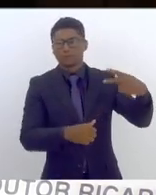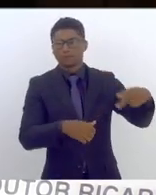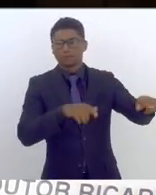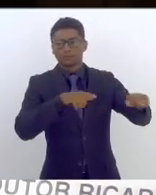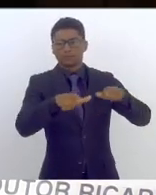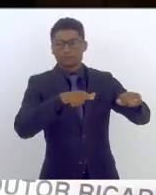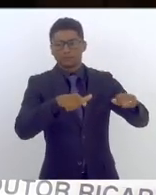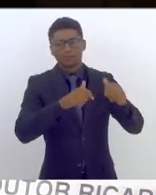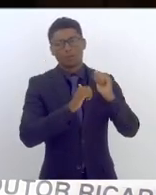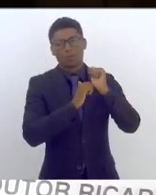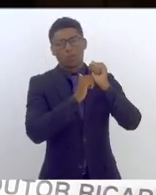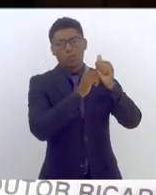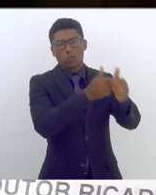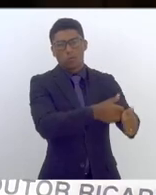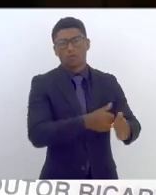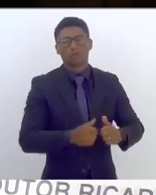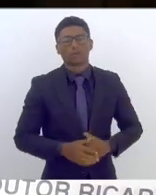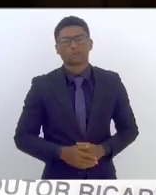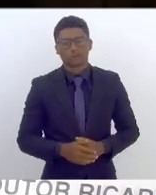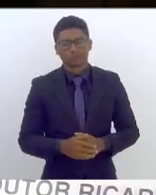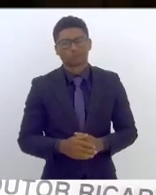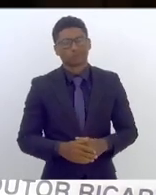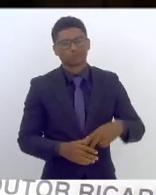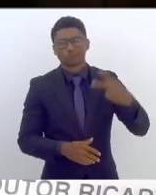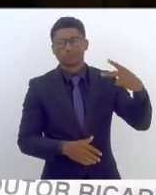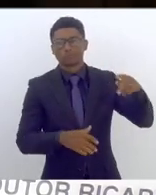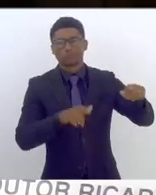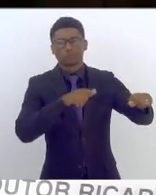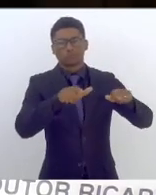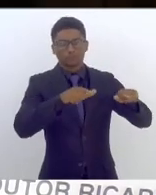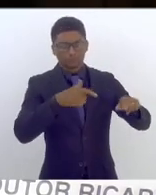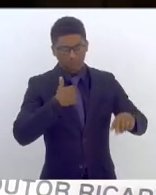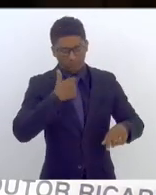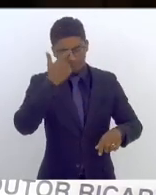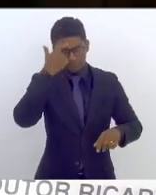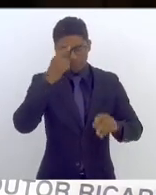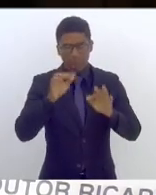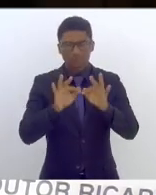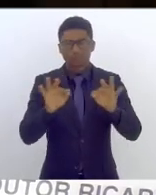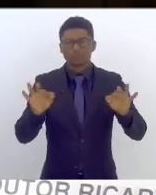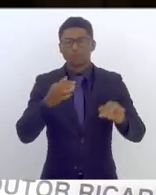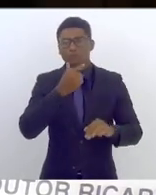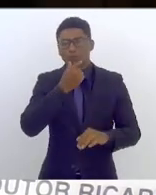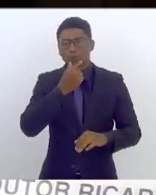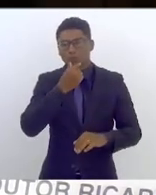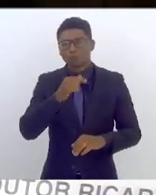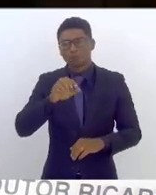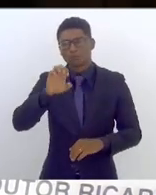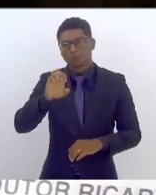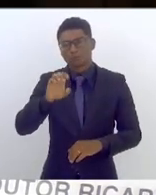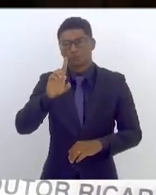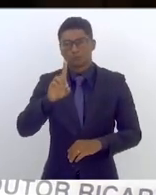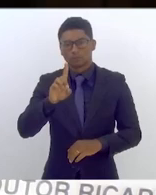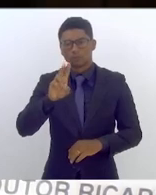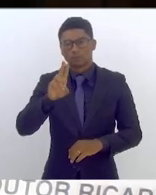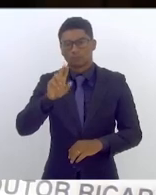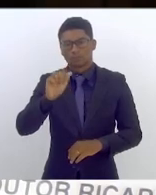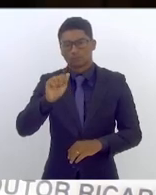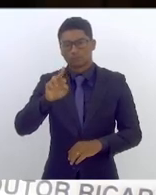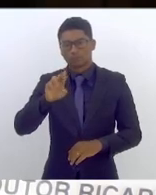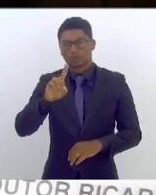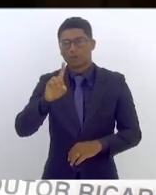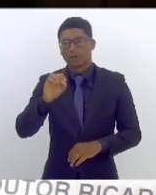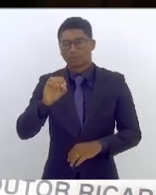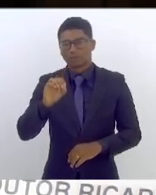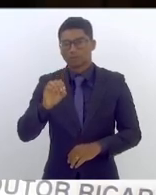esse trabalho me fez lembrar da fala do Eduardo Galeano segundo vale a pena